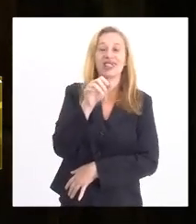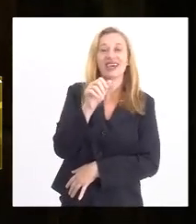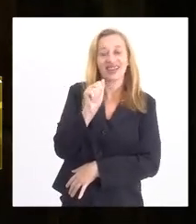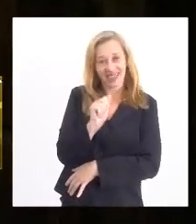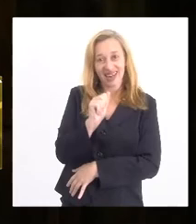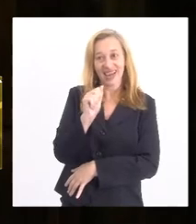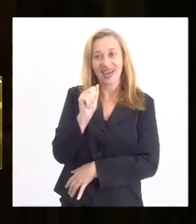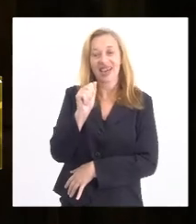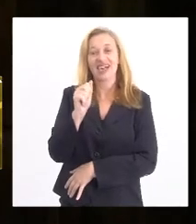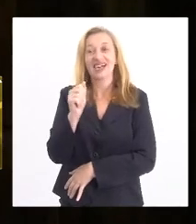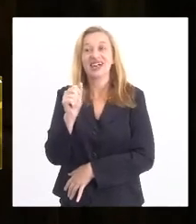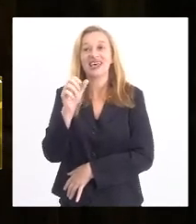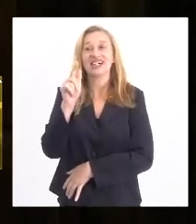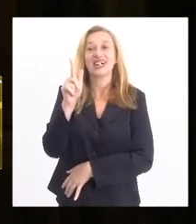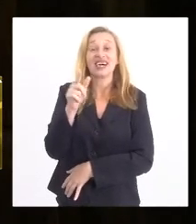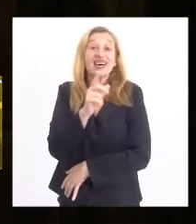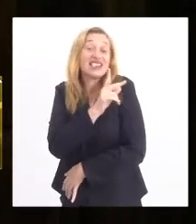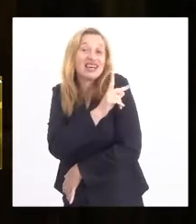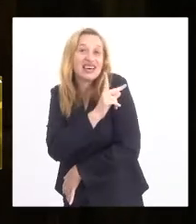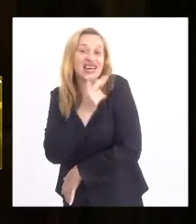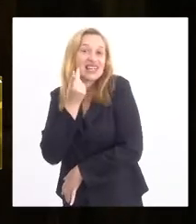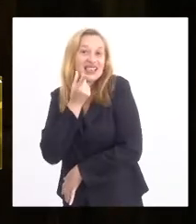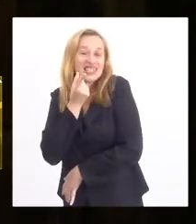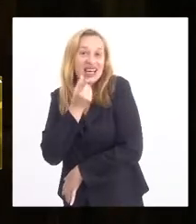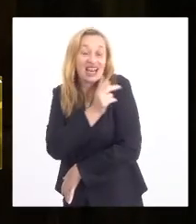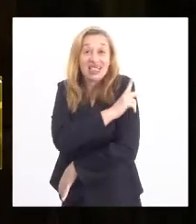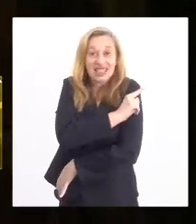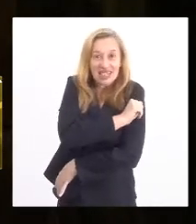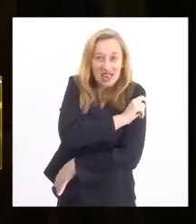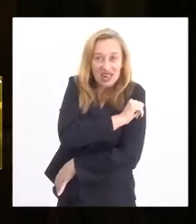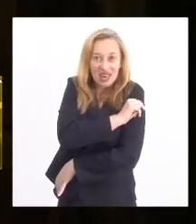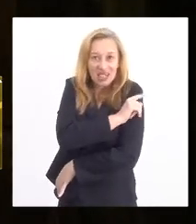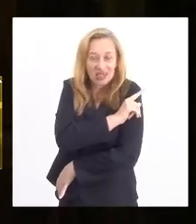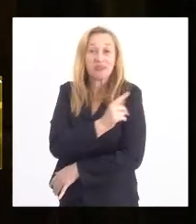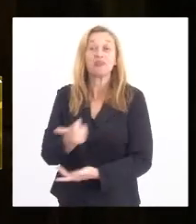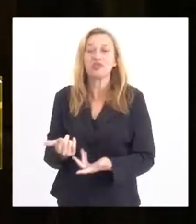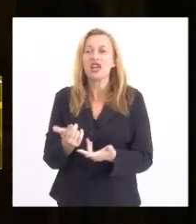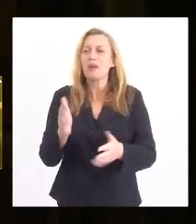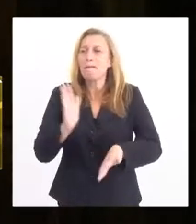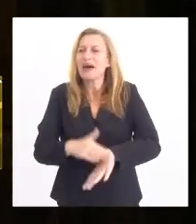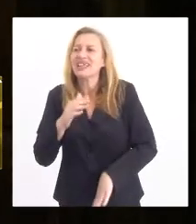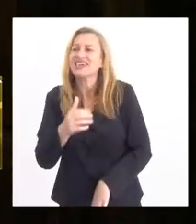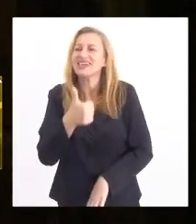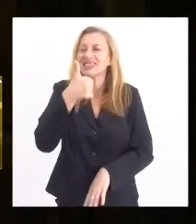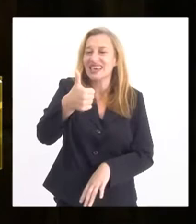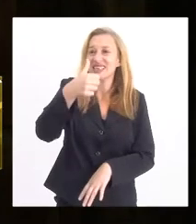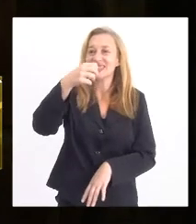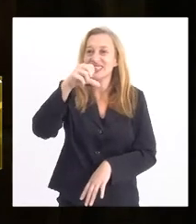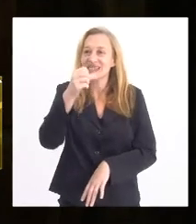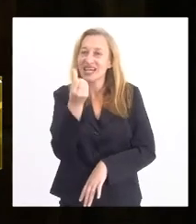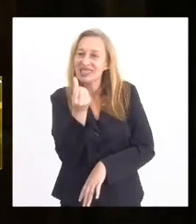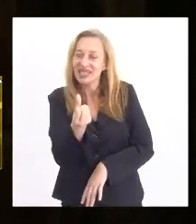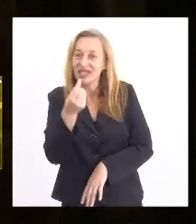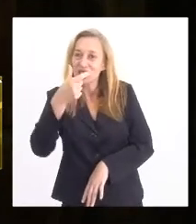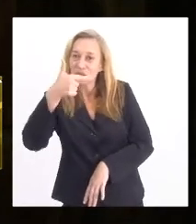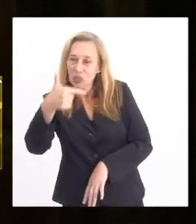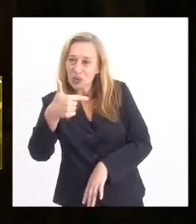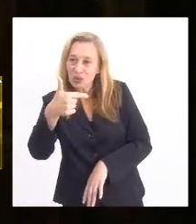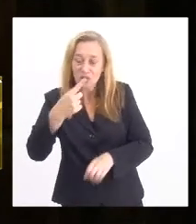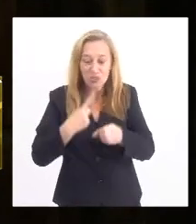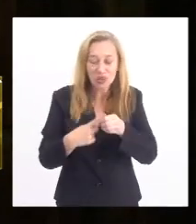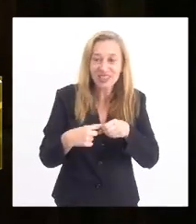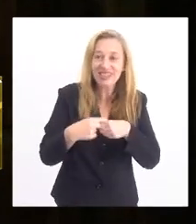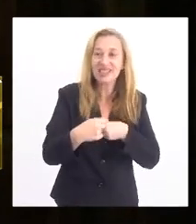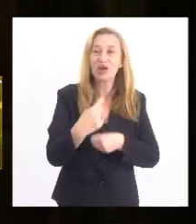em Marechal Deodoro Alagoas e Bonito Mato Grosso do Sul mais de 162 municípios que eu